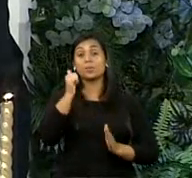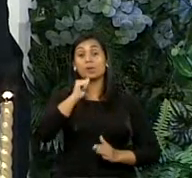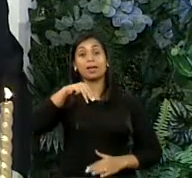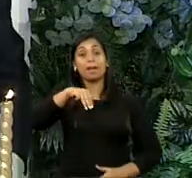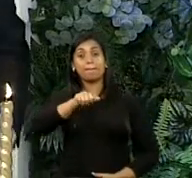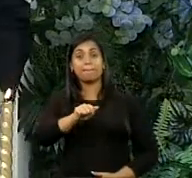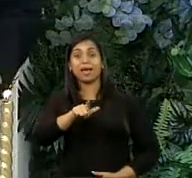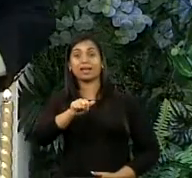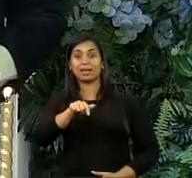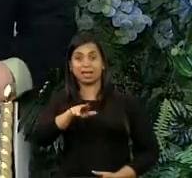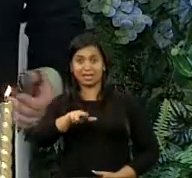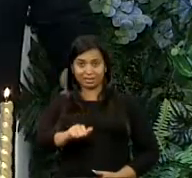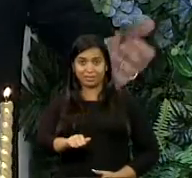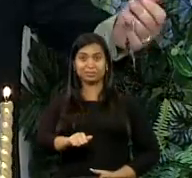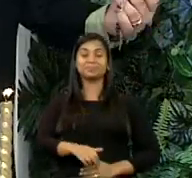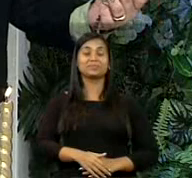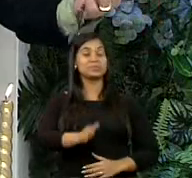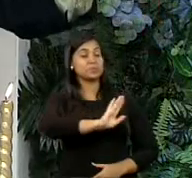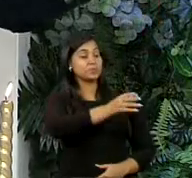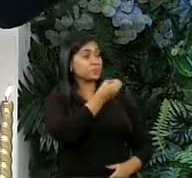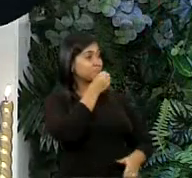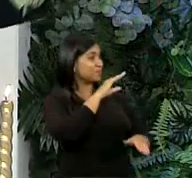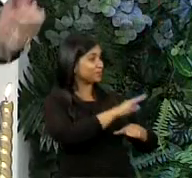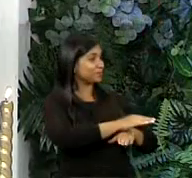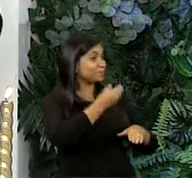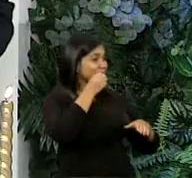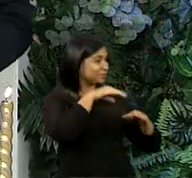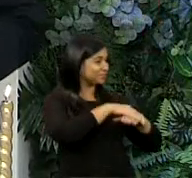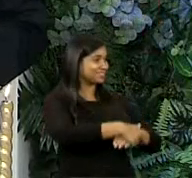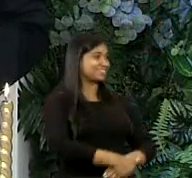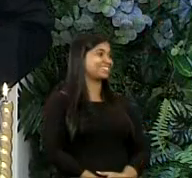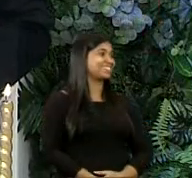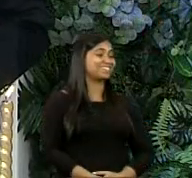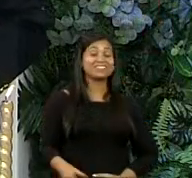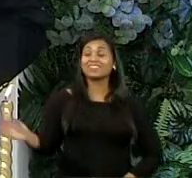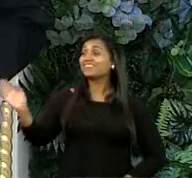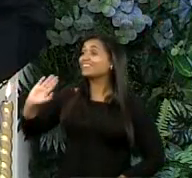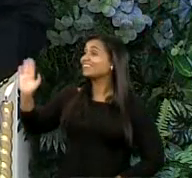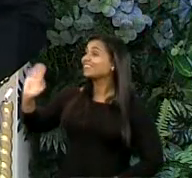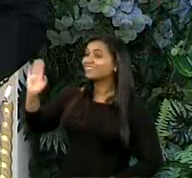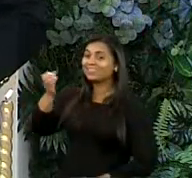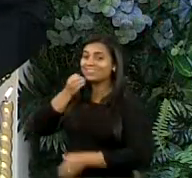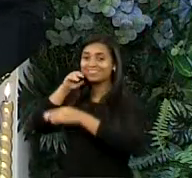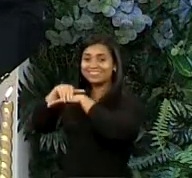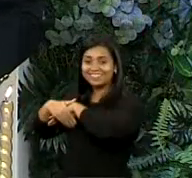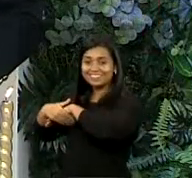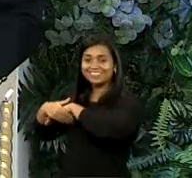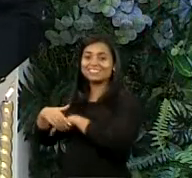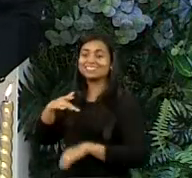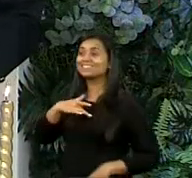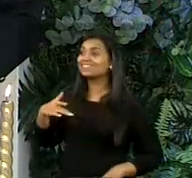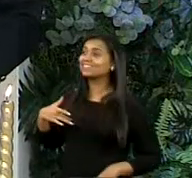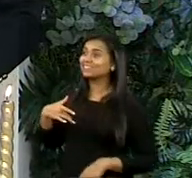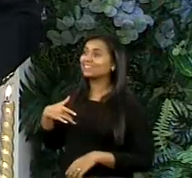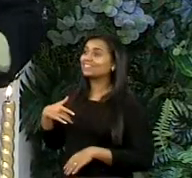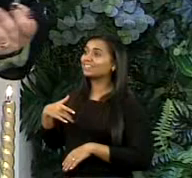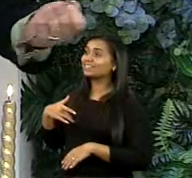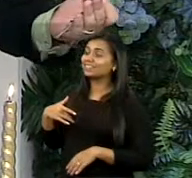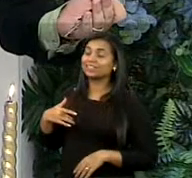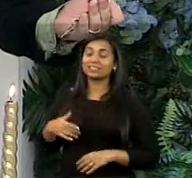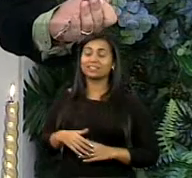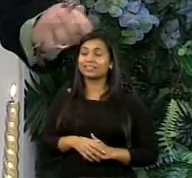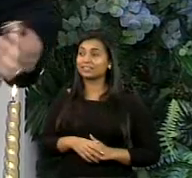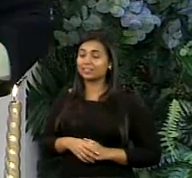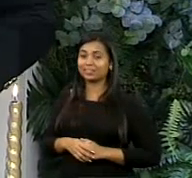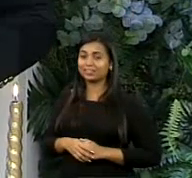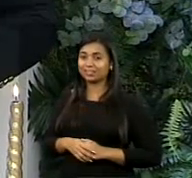Magali Ramos, de Porto Alegre. Ô Magali, boa noite, meu anjo. Oi, Lúcio, boa noite. Tudo? Que bênção, Lúcia. Um bênção. Tá rezando